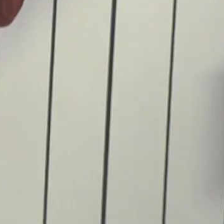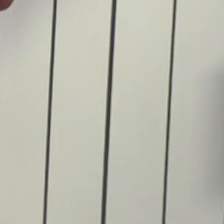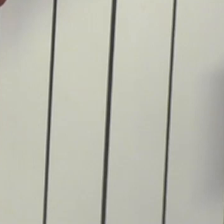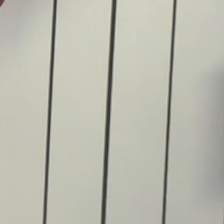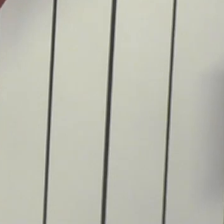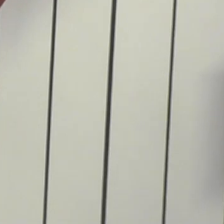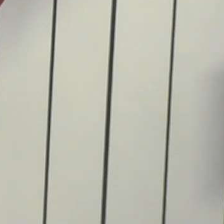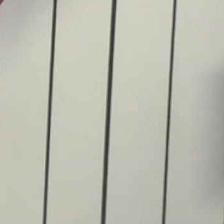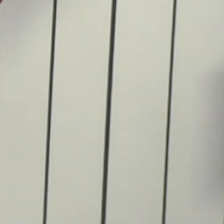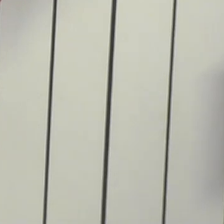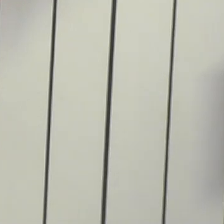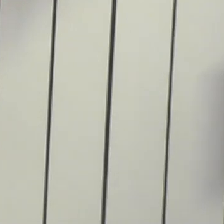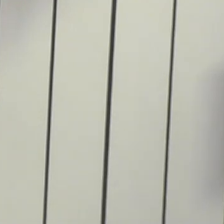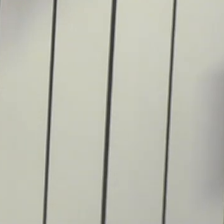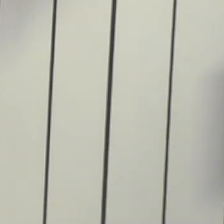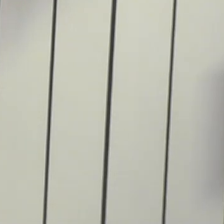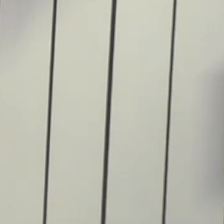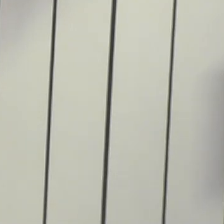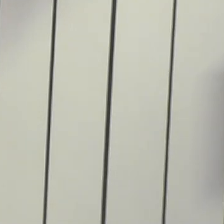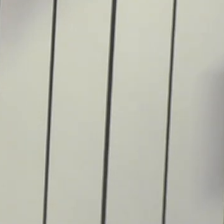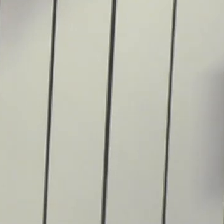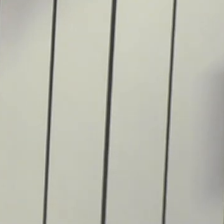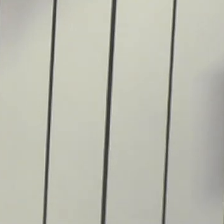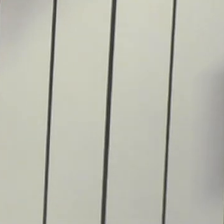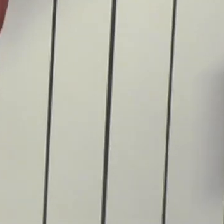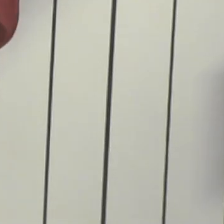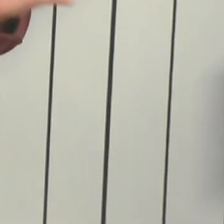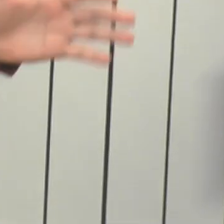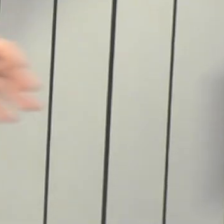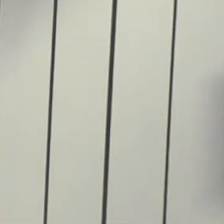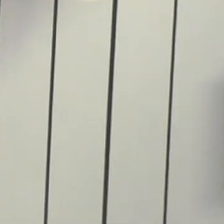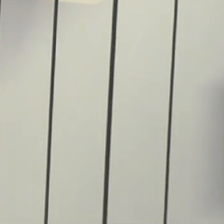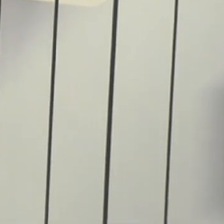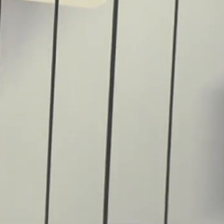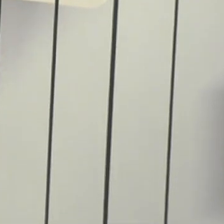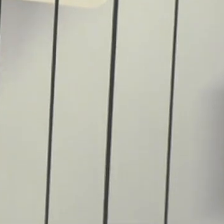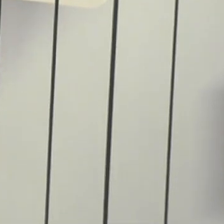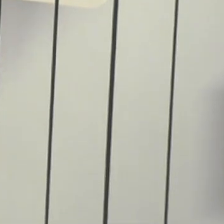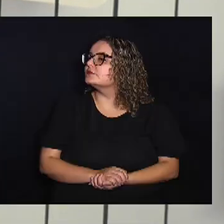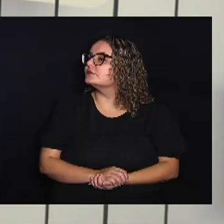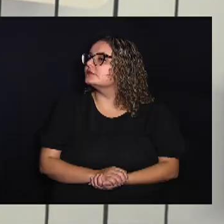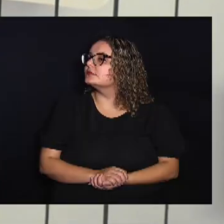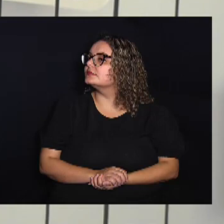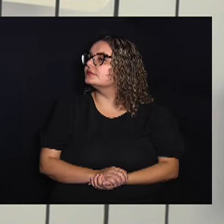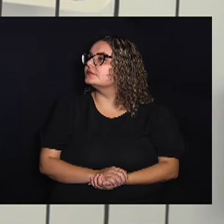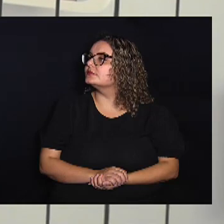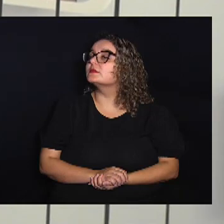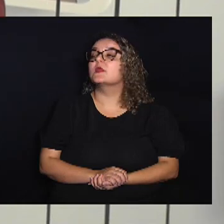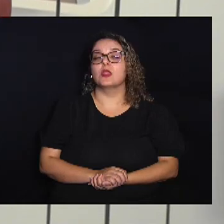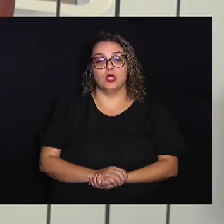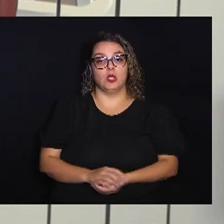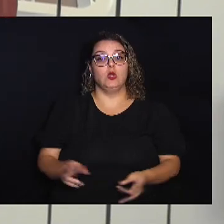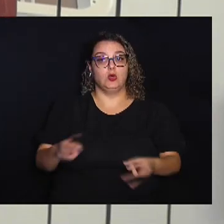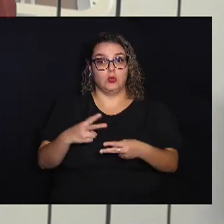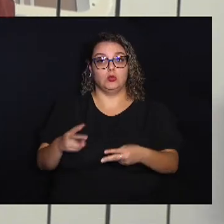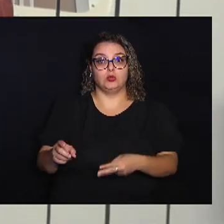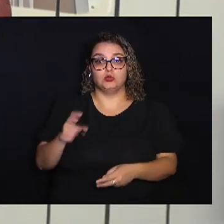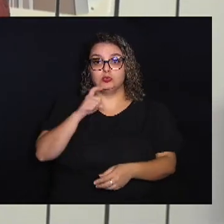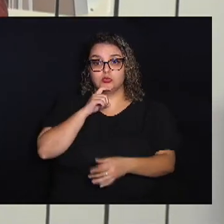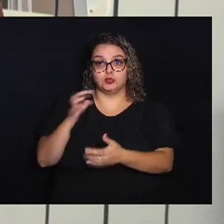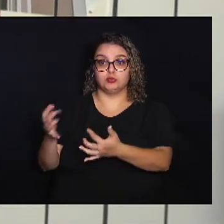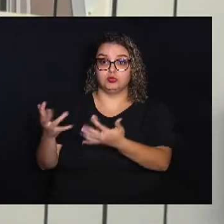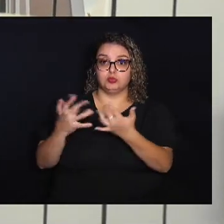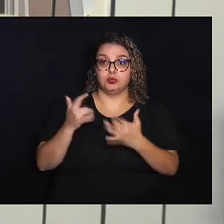E tem mudança No tempo Chegando Viu Porque o vento Traz uma frente fria Que vai